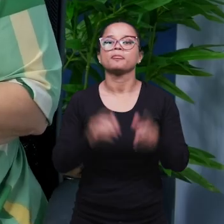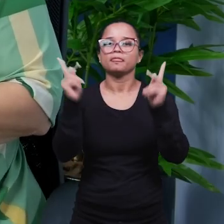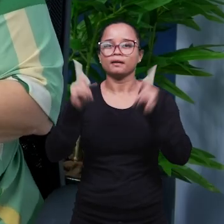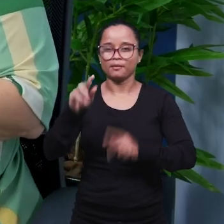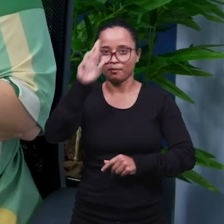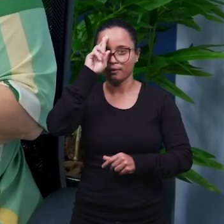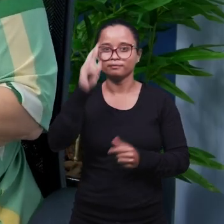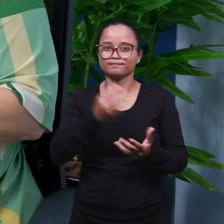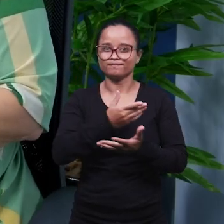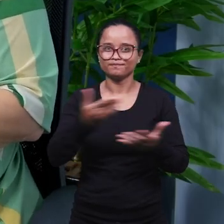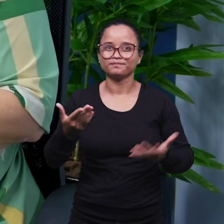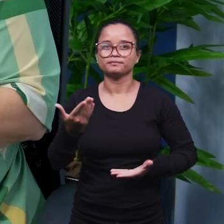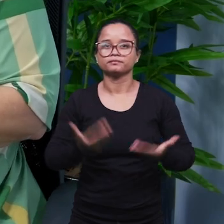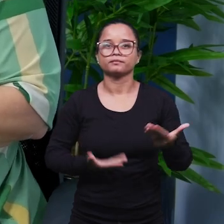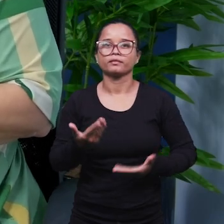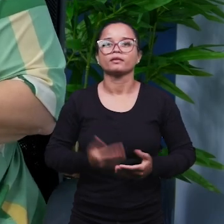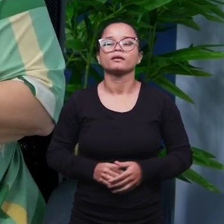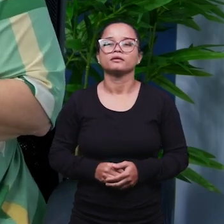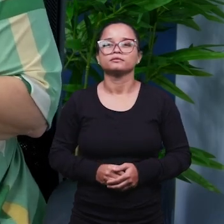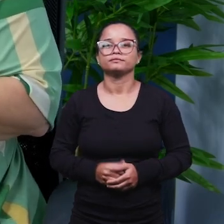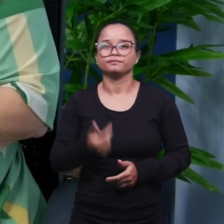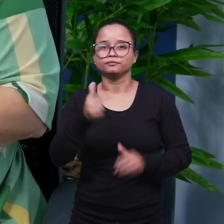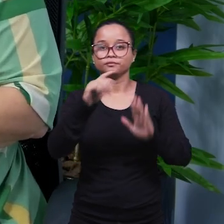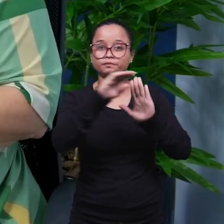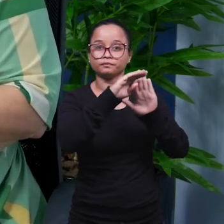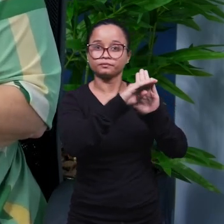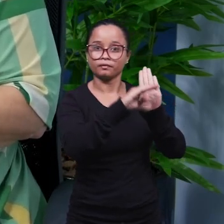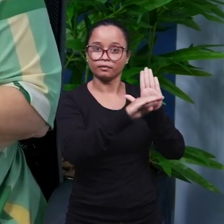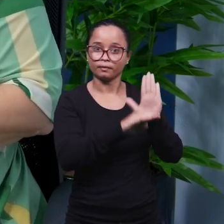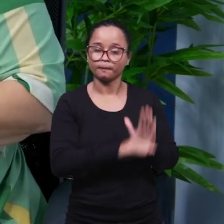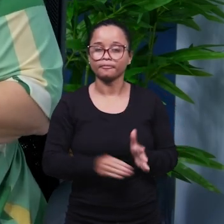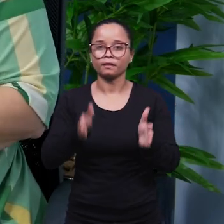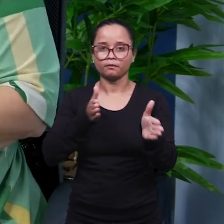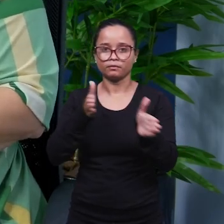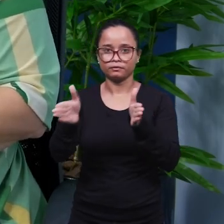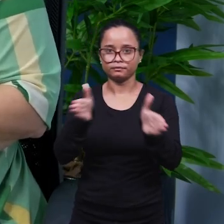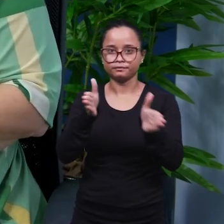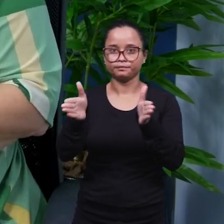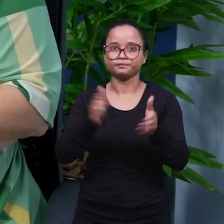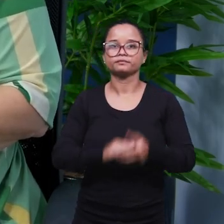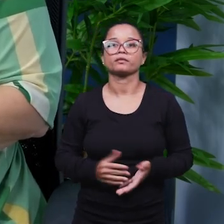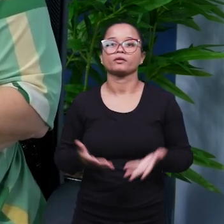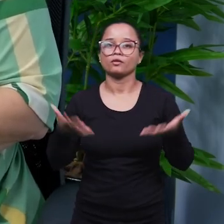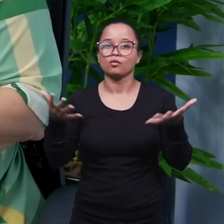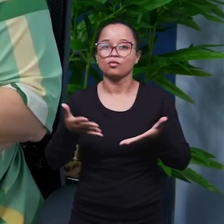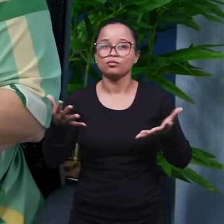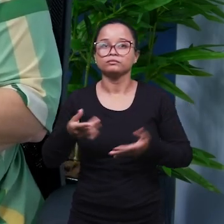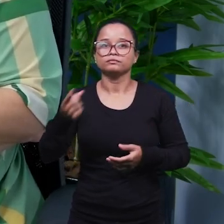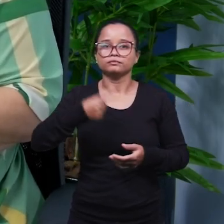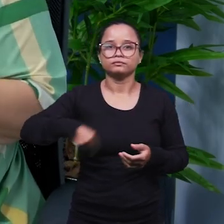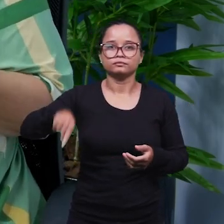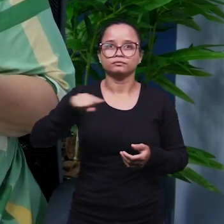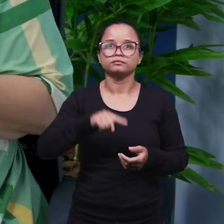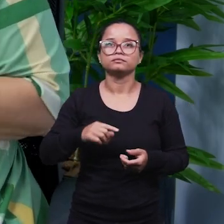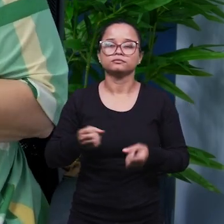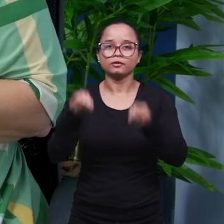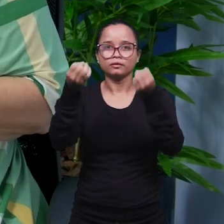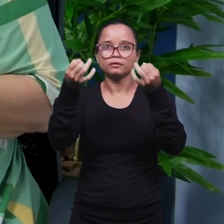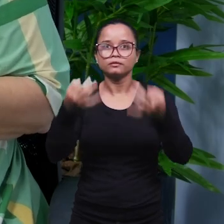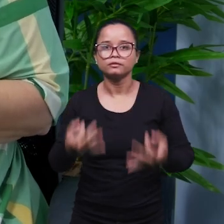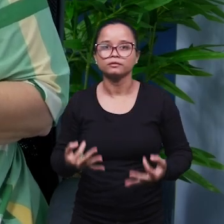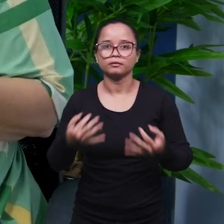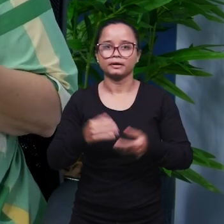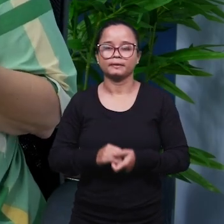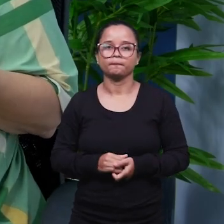A paz do Senhor, irmãos. Estamos em mais um programa falando de acessibilidade. Hoje nós vamos